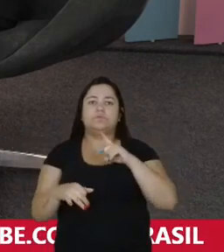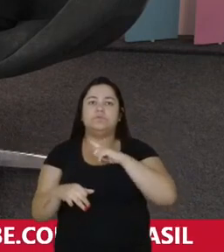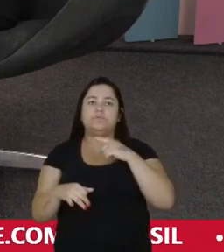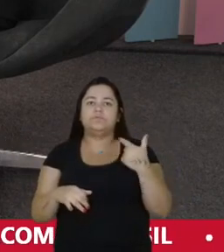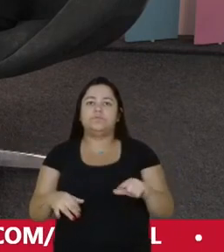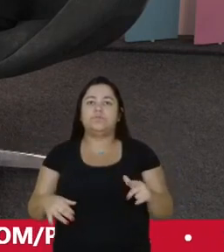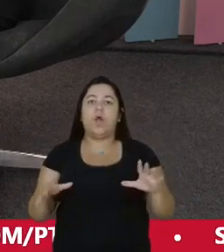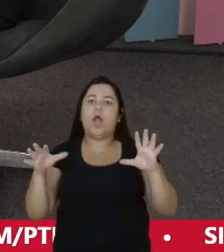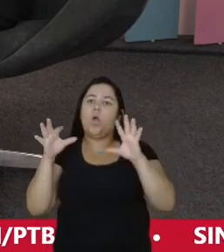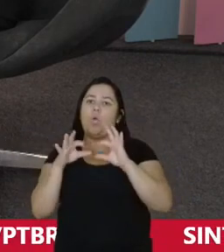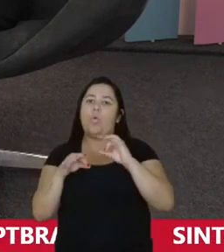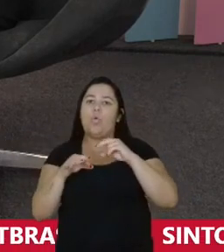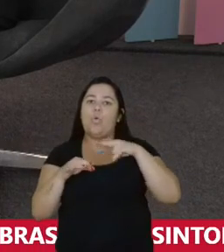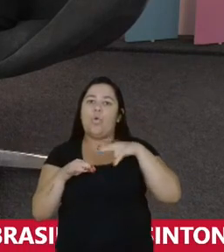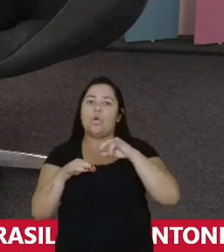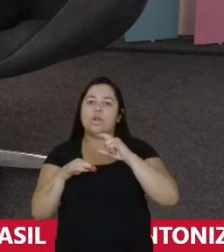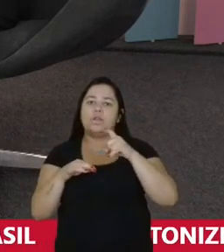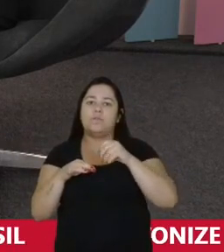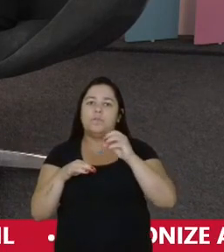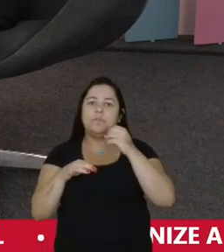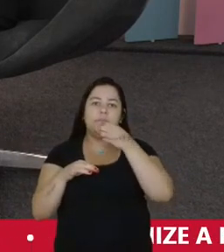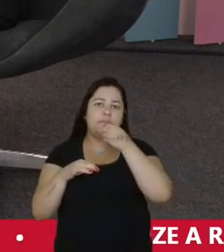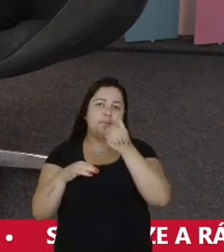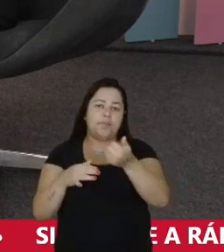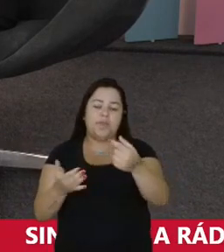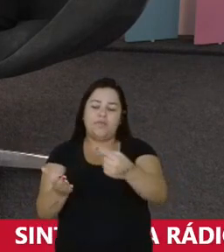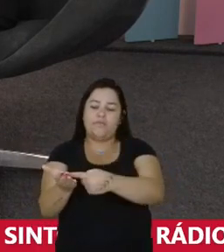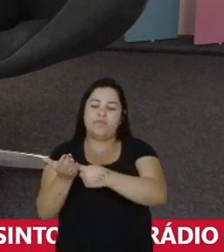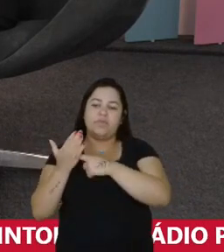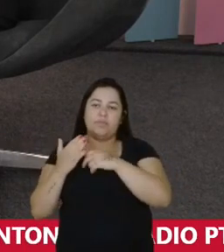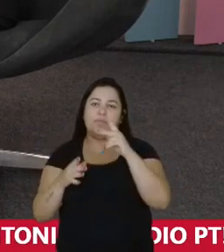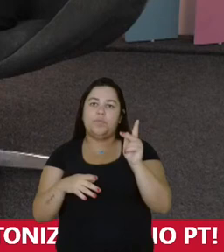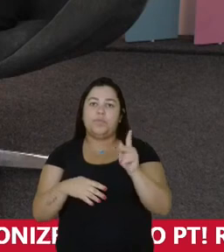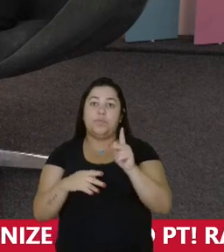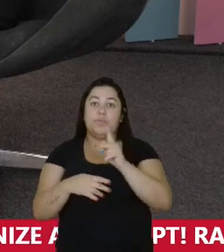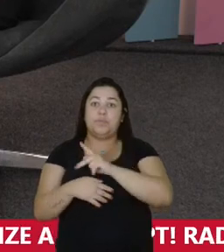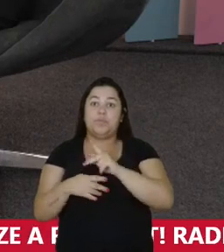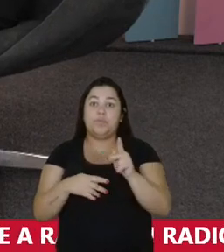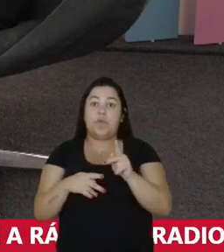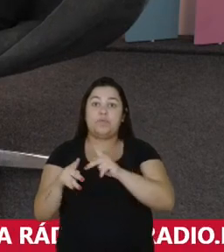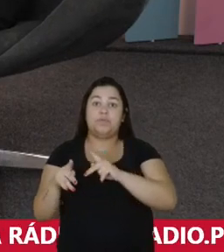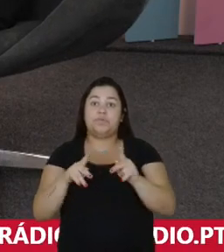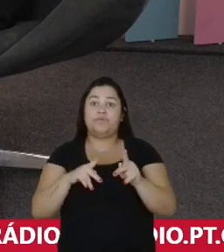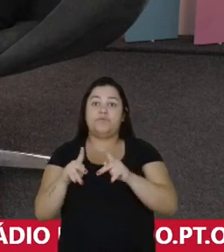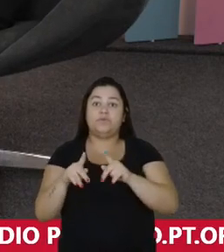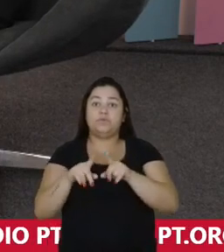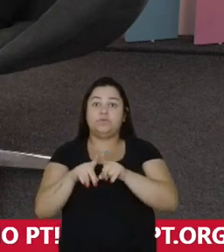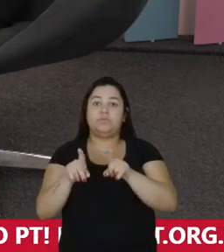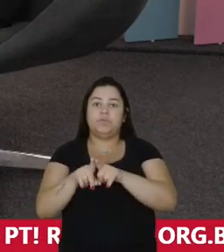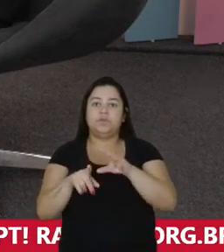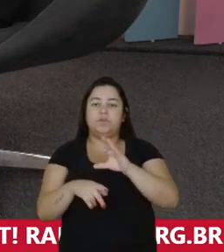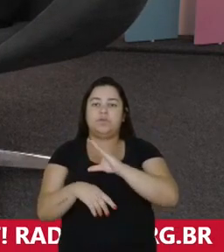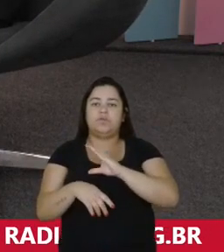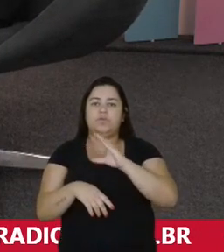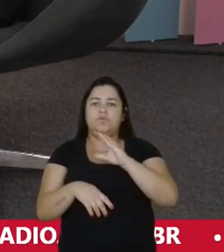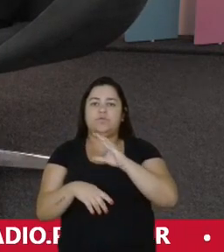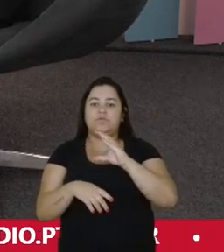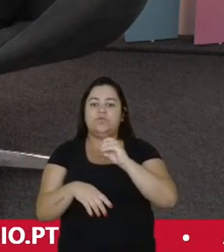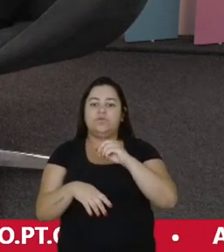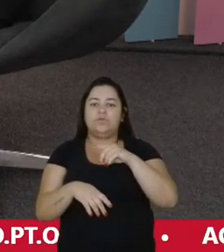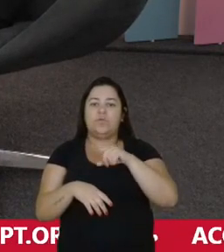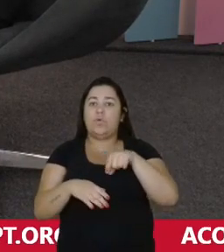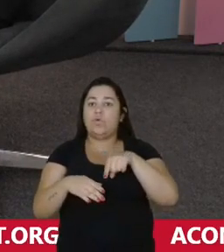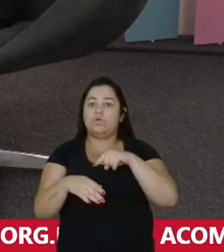sua conexão aqui, mas seja muito bem-vinda. A Amêndoa é professora ecossocialista, também é chefe de cozinha. Falando